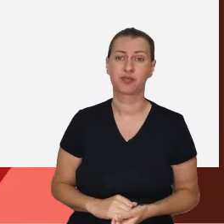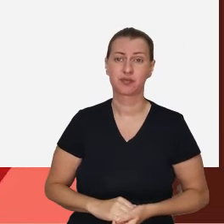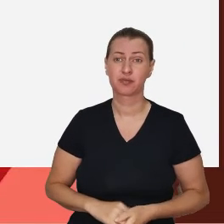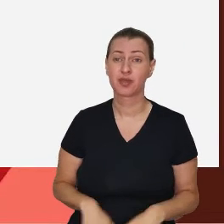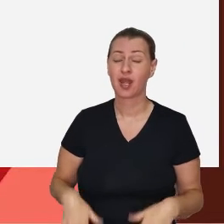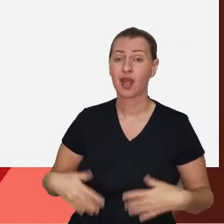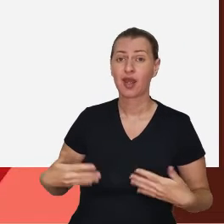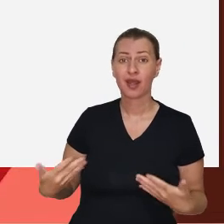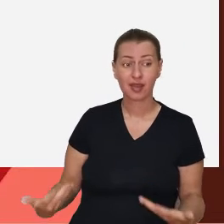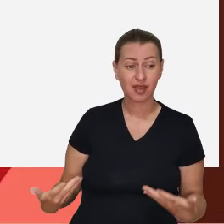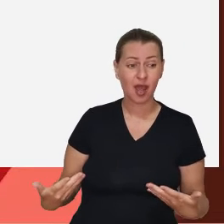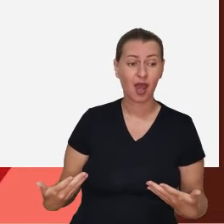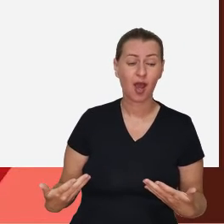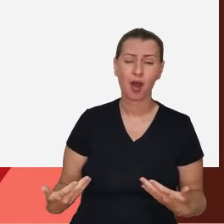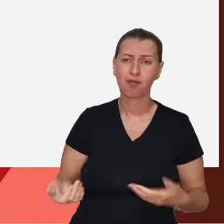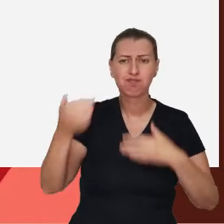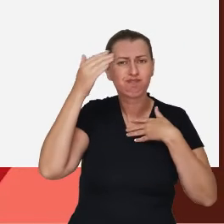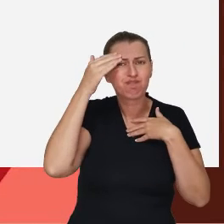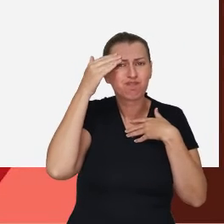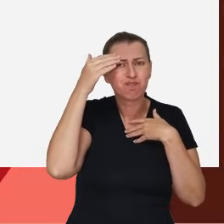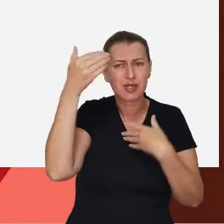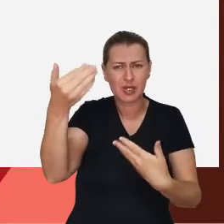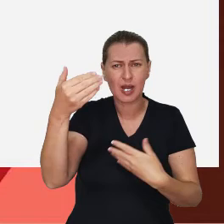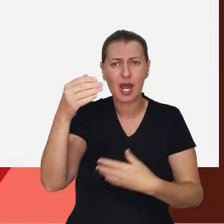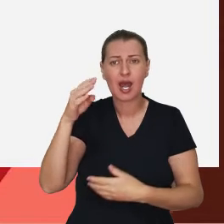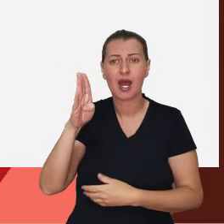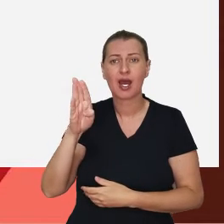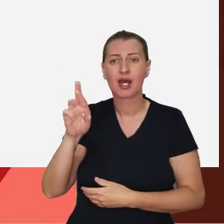Bruna, muito obrigado.